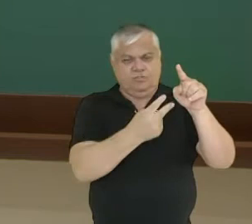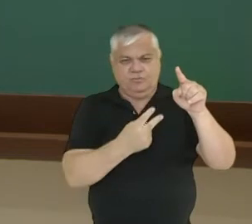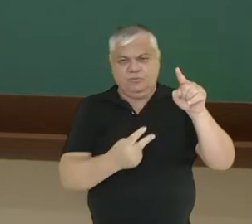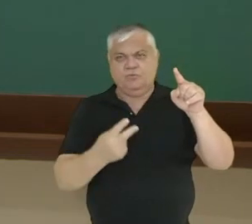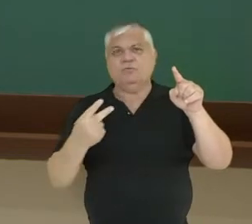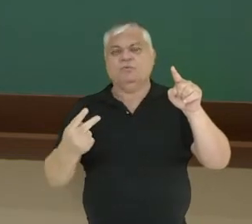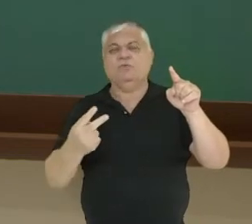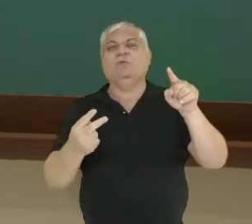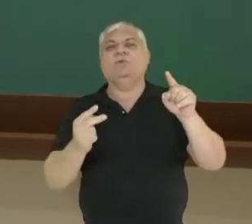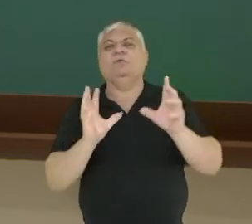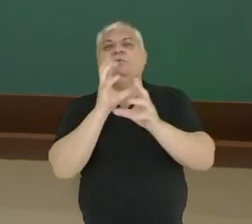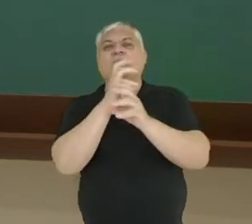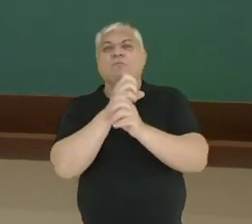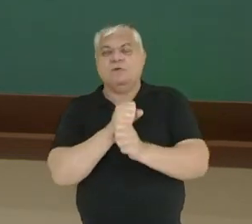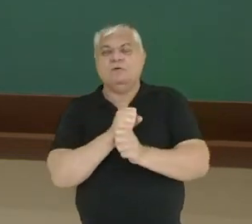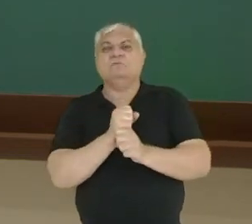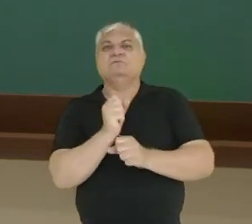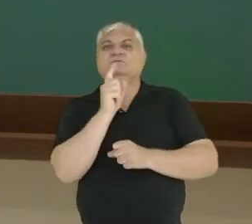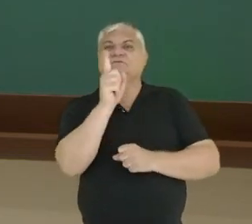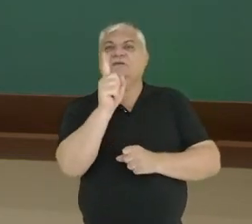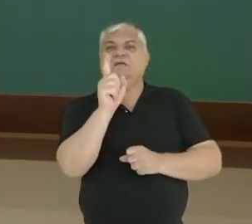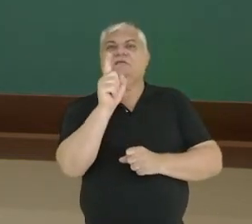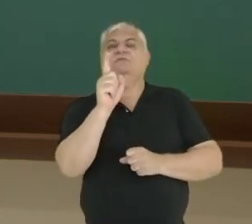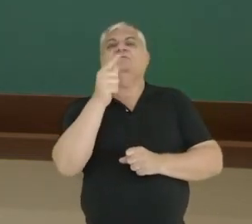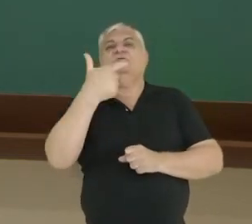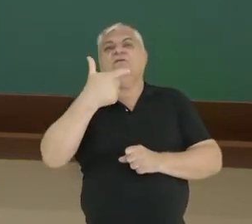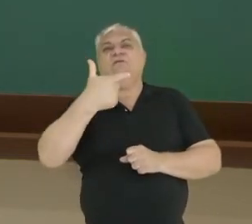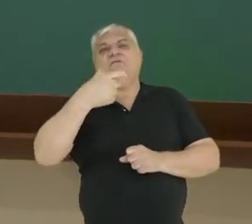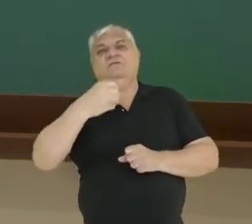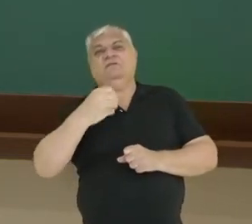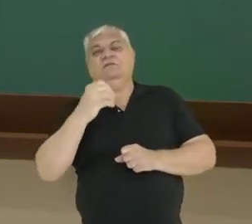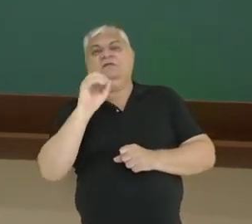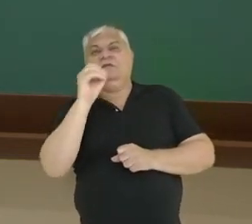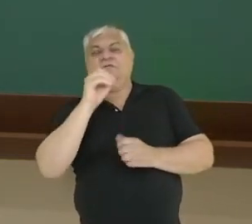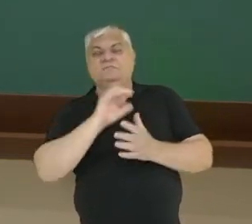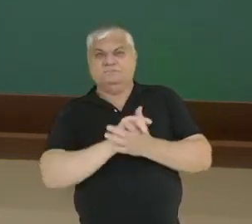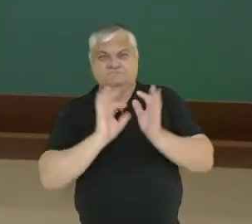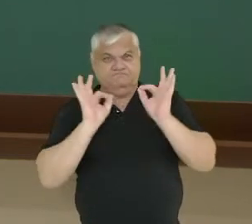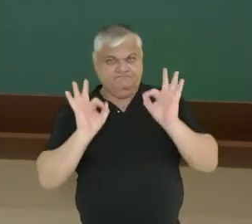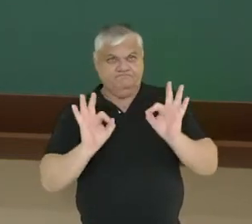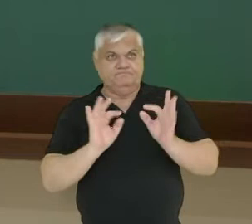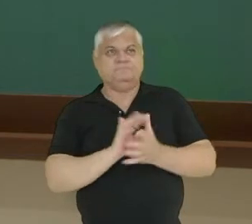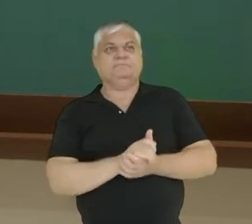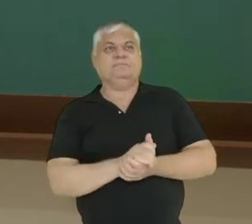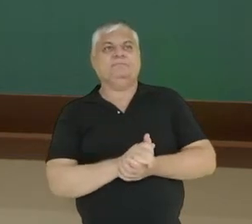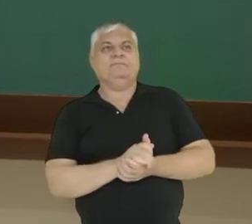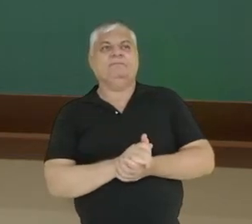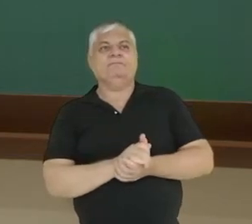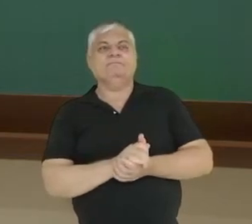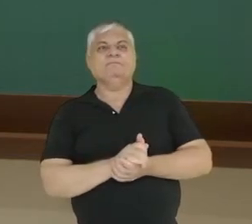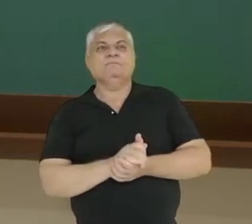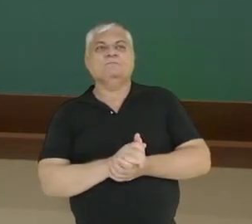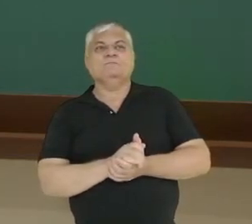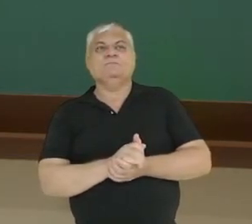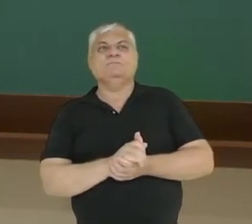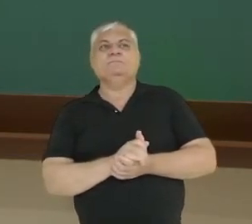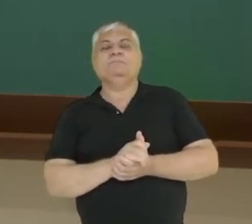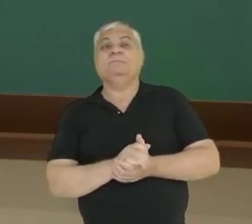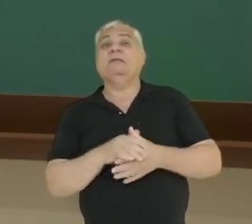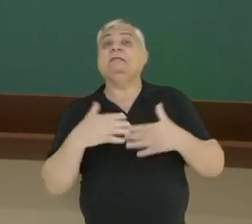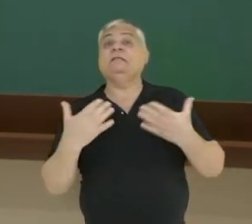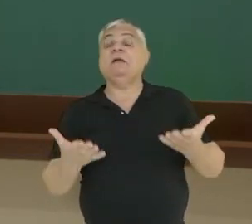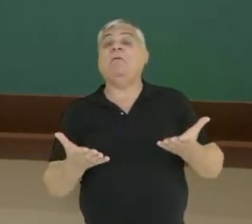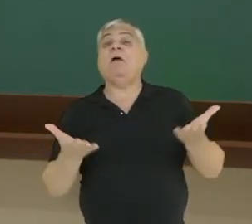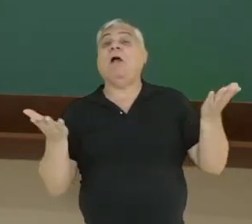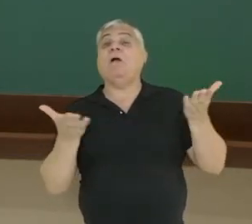interno é igual a 120 graus. Tudo bem? Bom, então nós